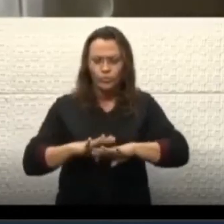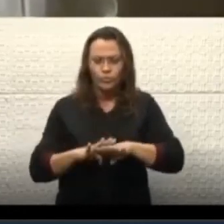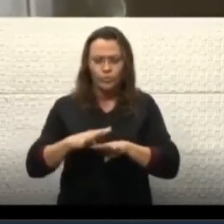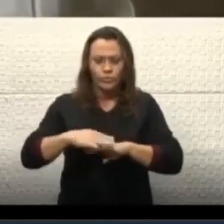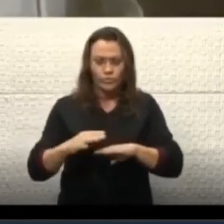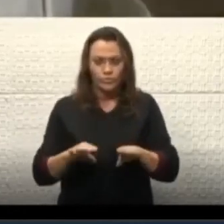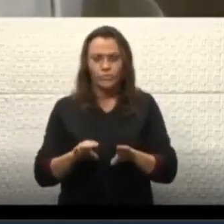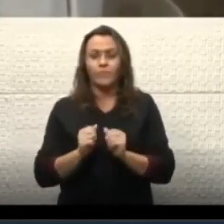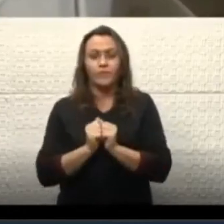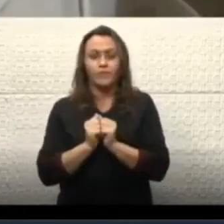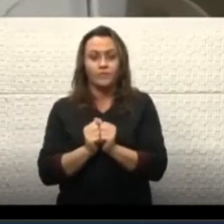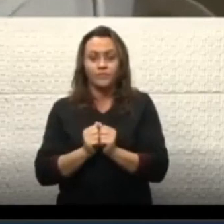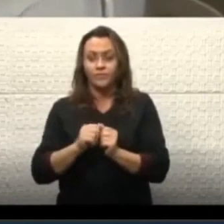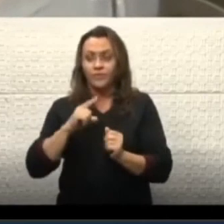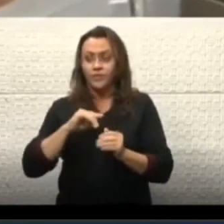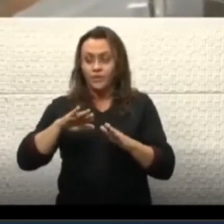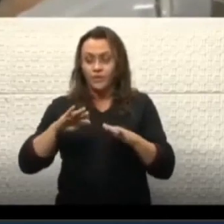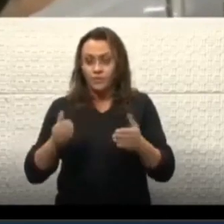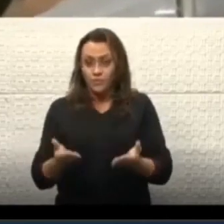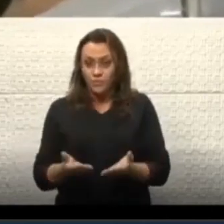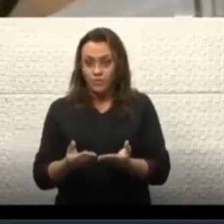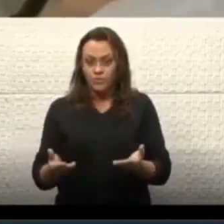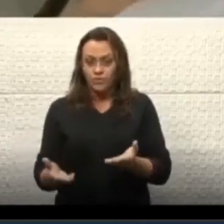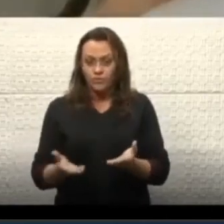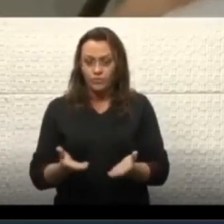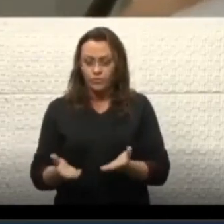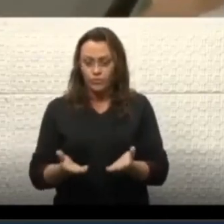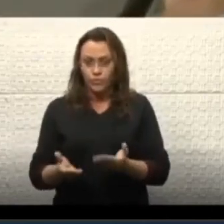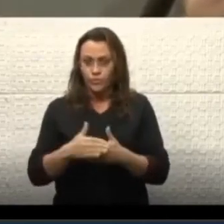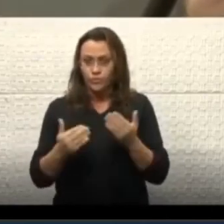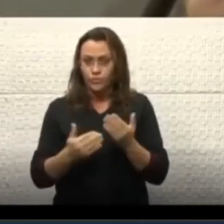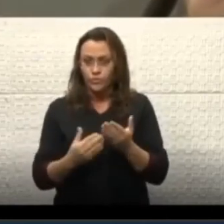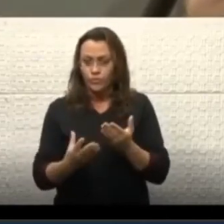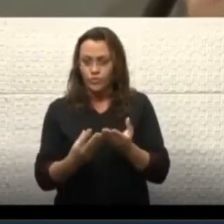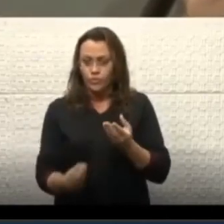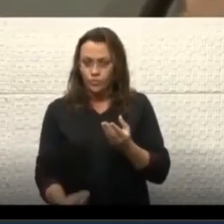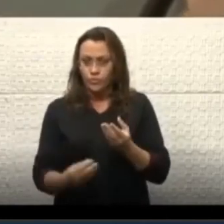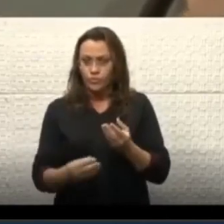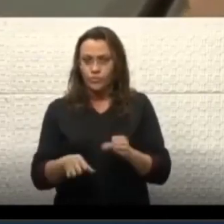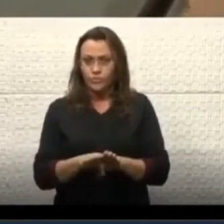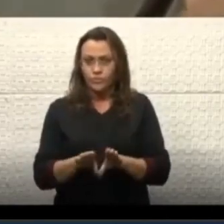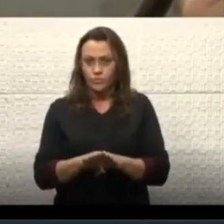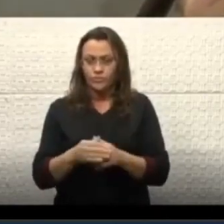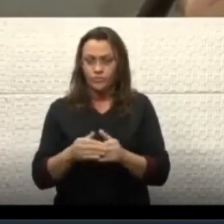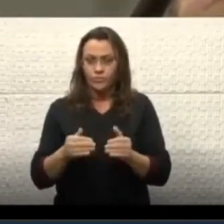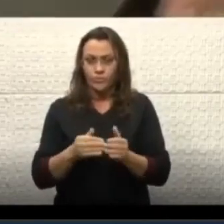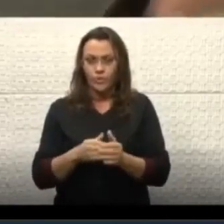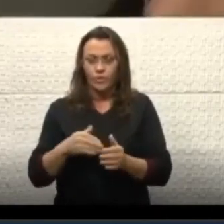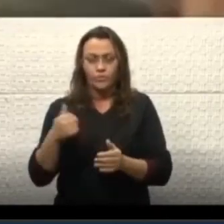ela tem um recipiente na parte de baixo, onde nós vamos utilizar para recolher o resto do material. Então, essa primeira